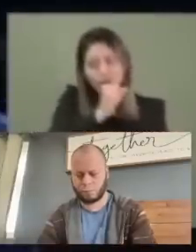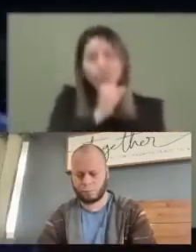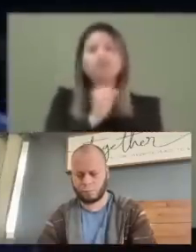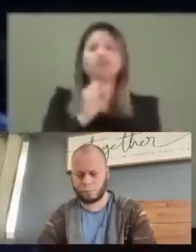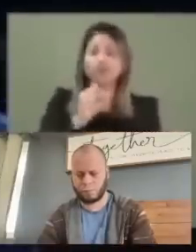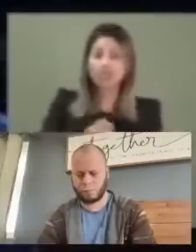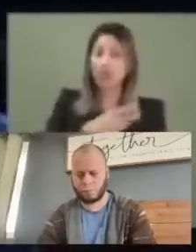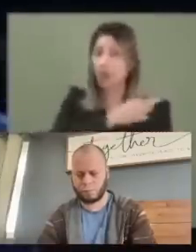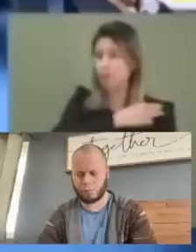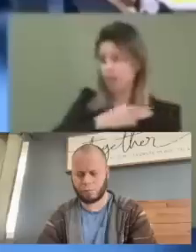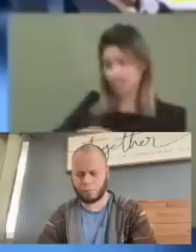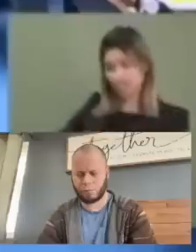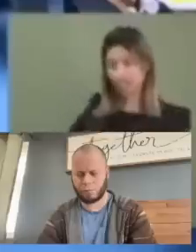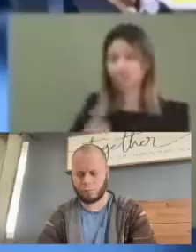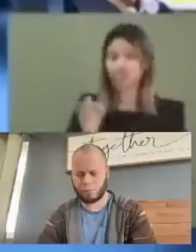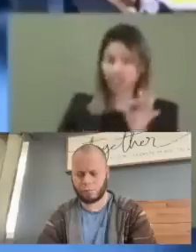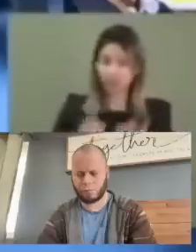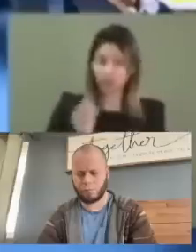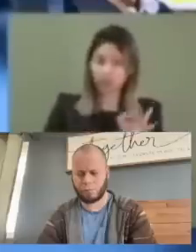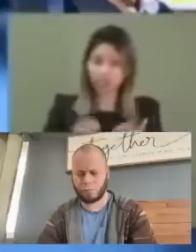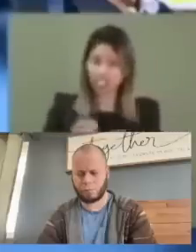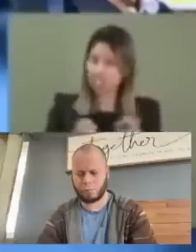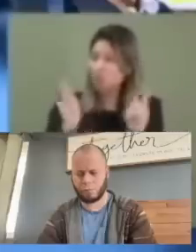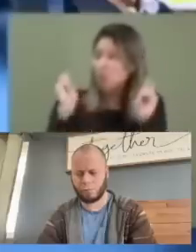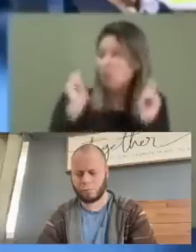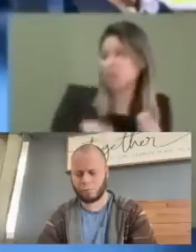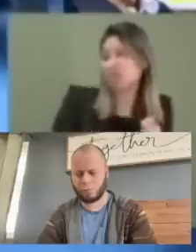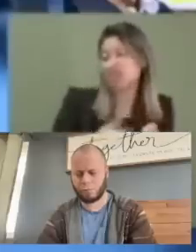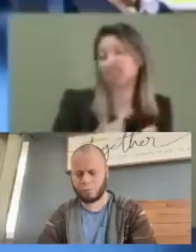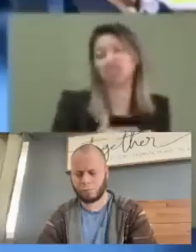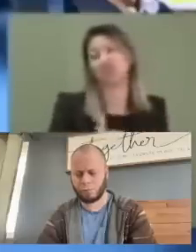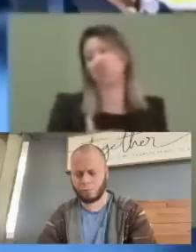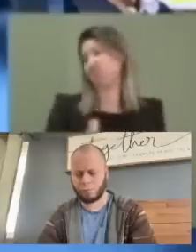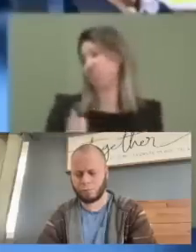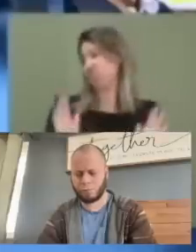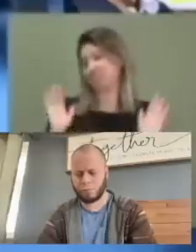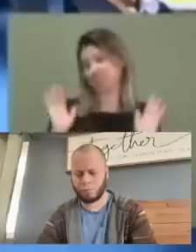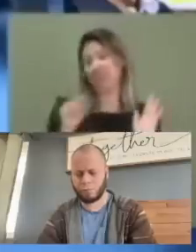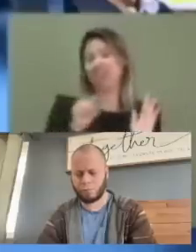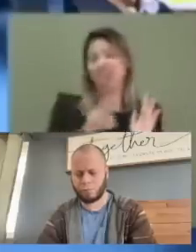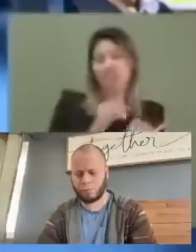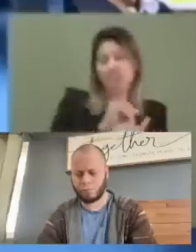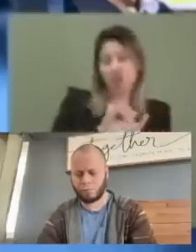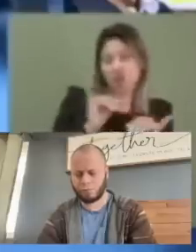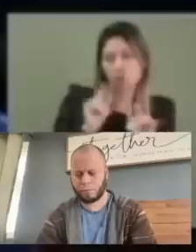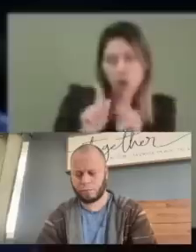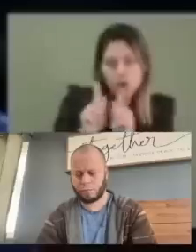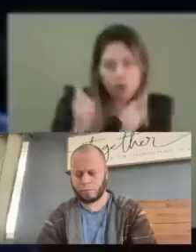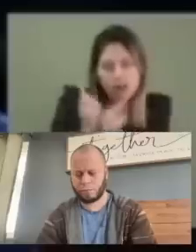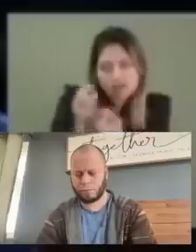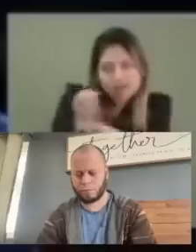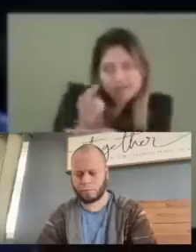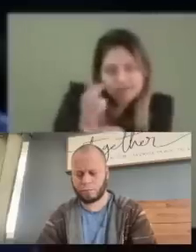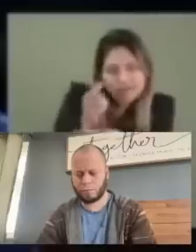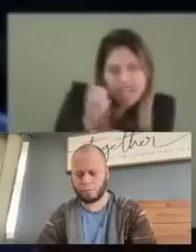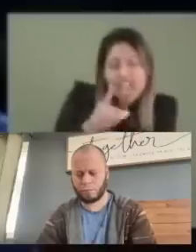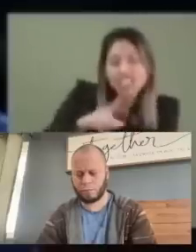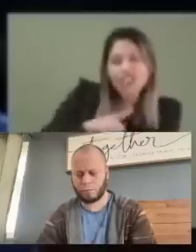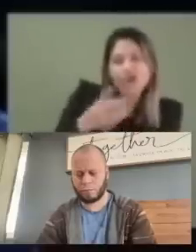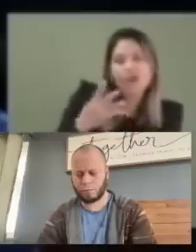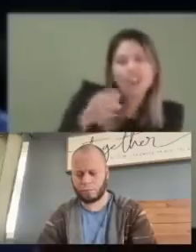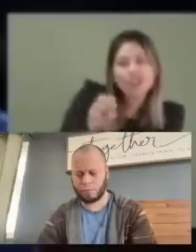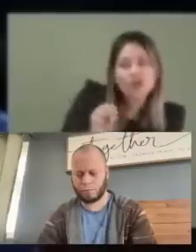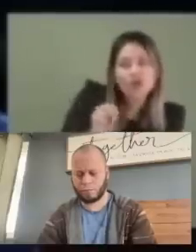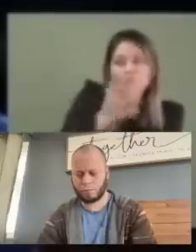Ministro da Justiça o incompetente Flávio comunica o grupo de WhatsApp que tem 48 integrantes